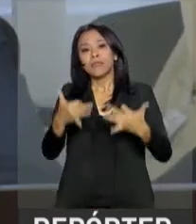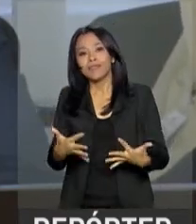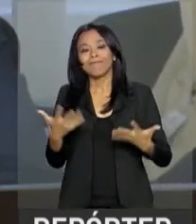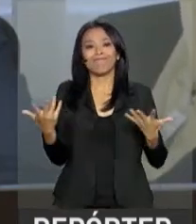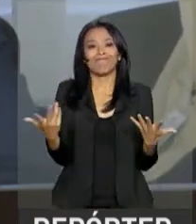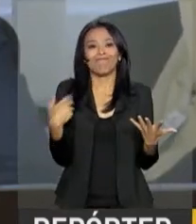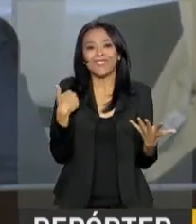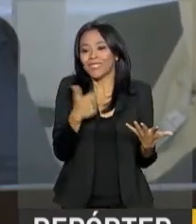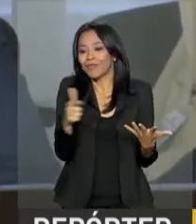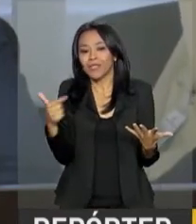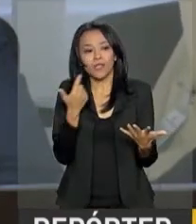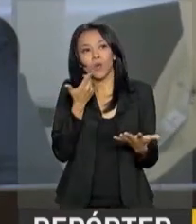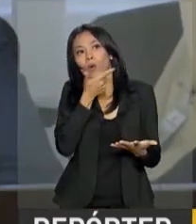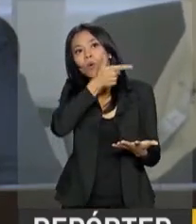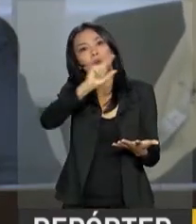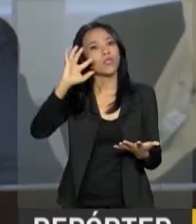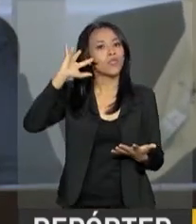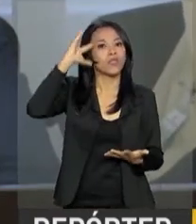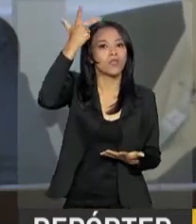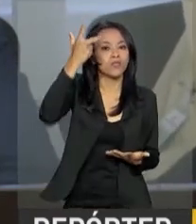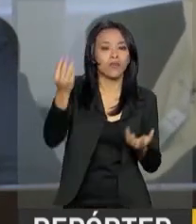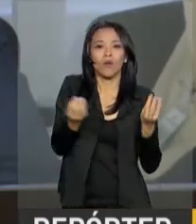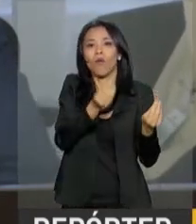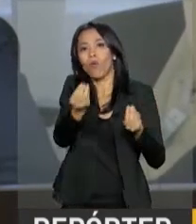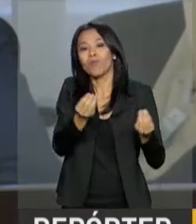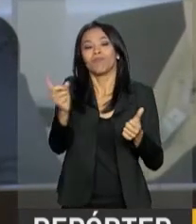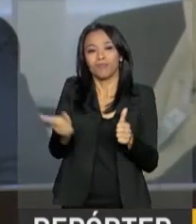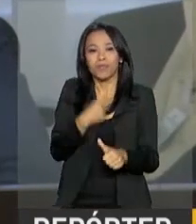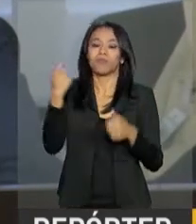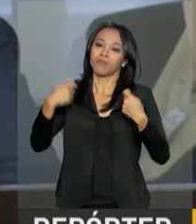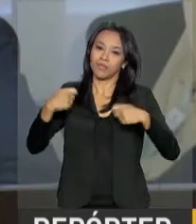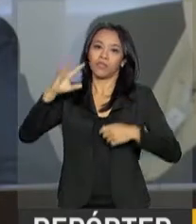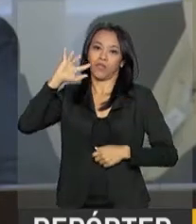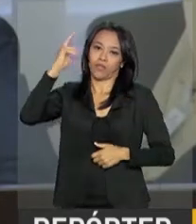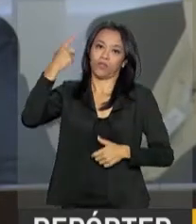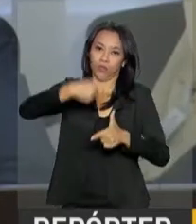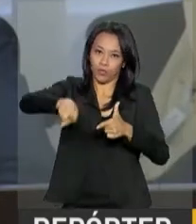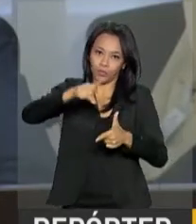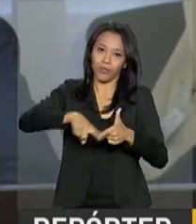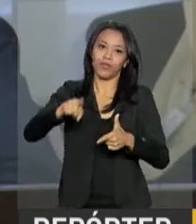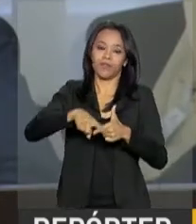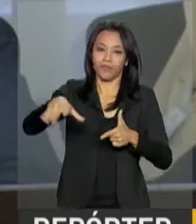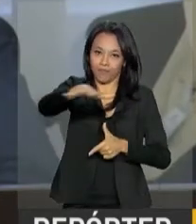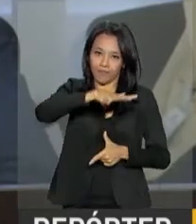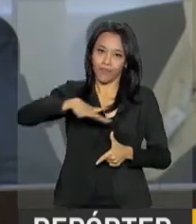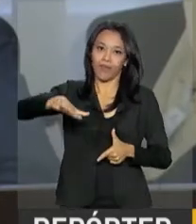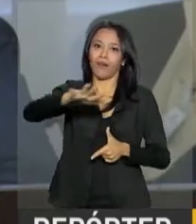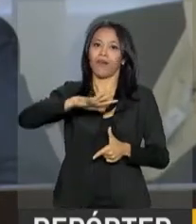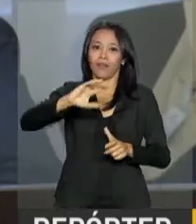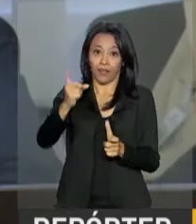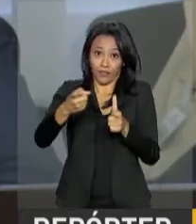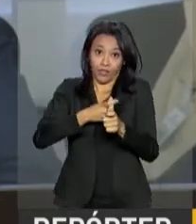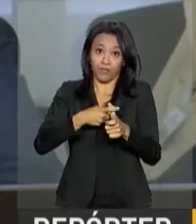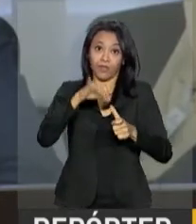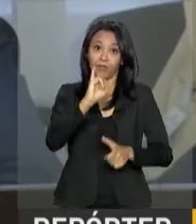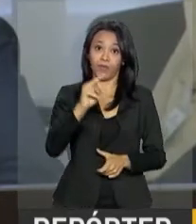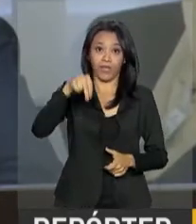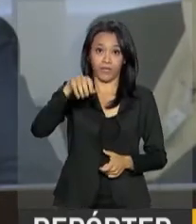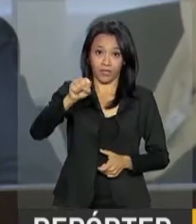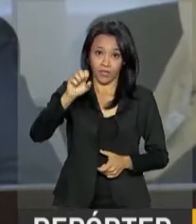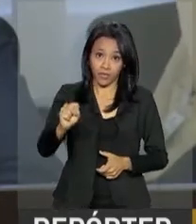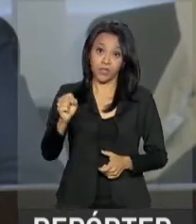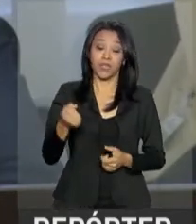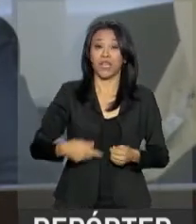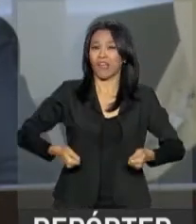consistente e duradoura para o país se não enfrentarmos o problema previdenciário esse problema está dado o crescimento